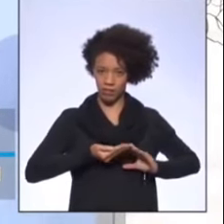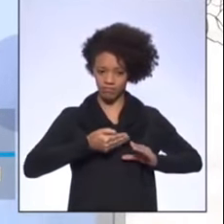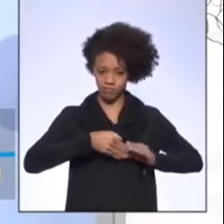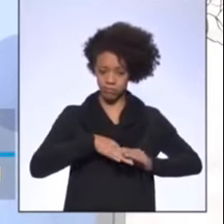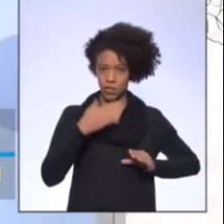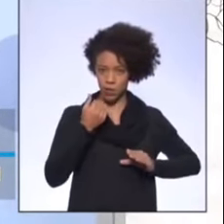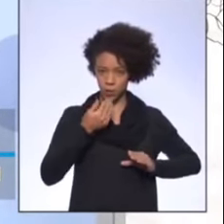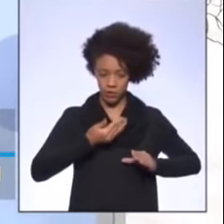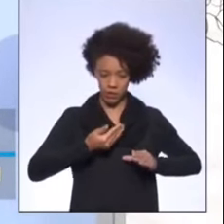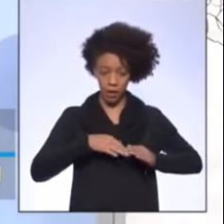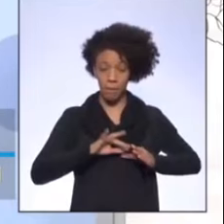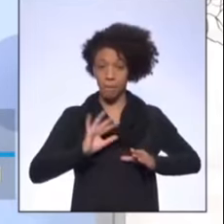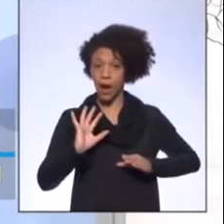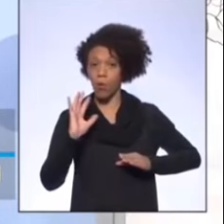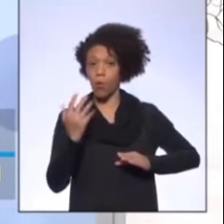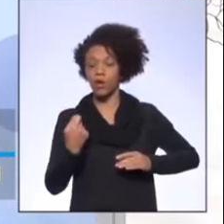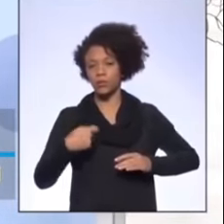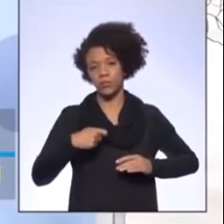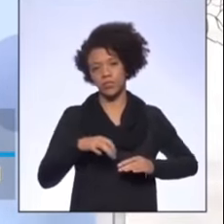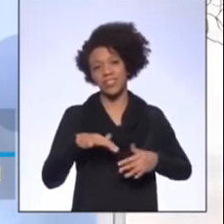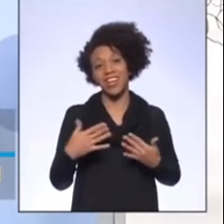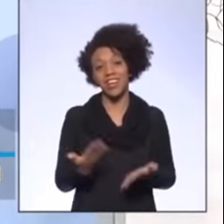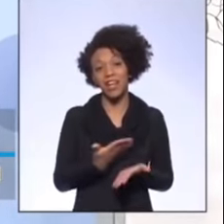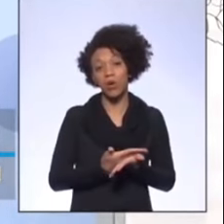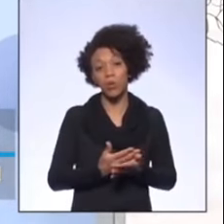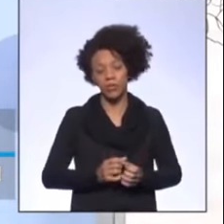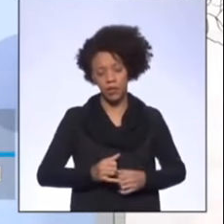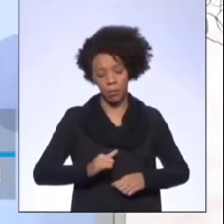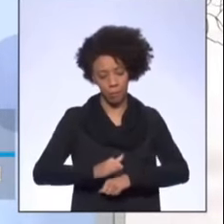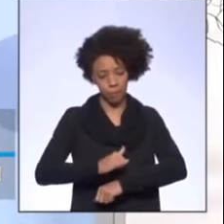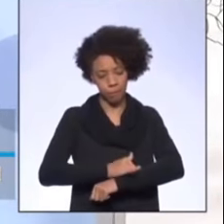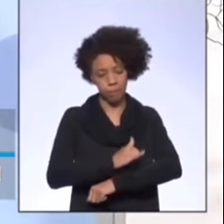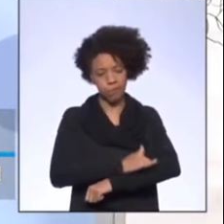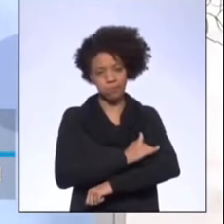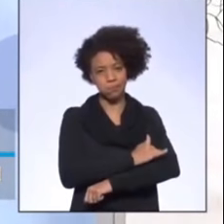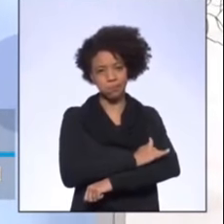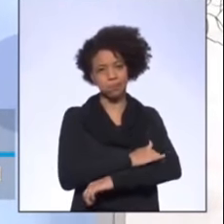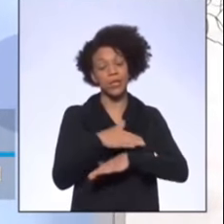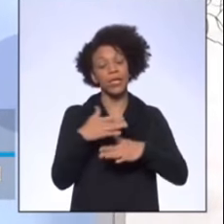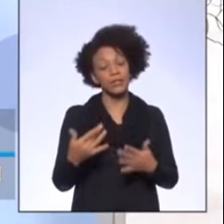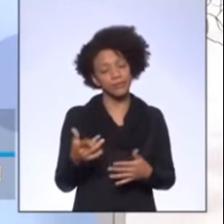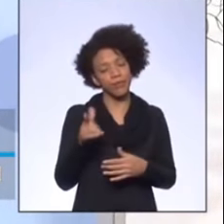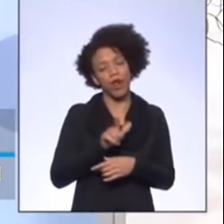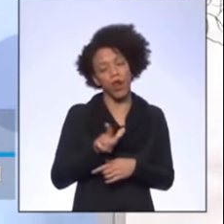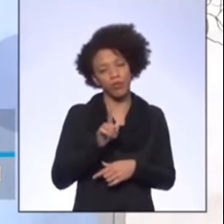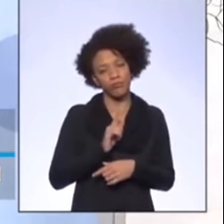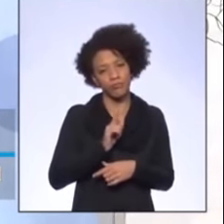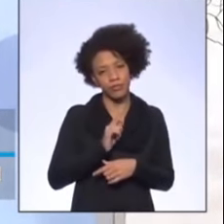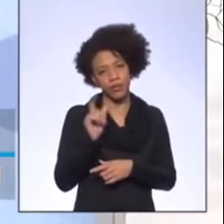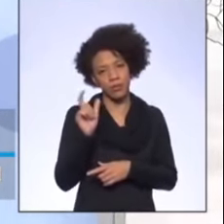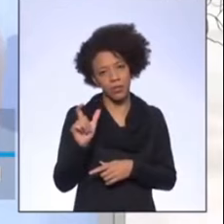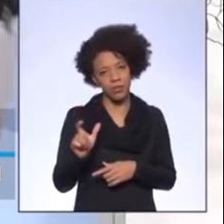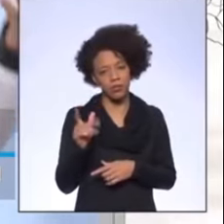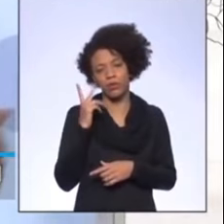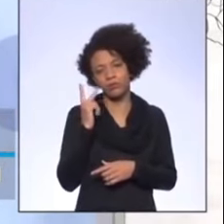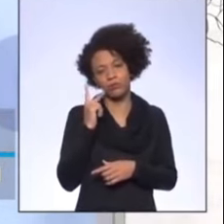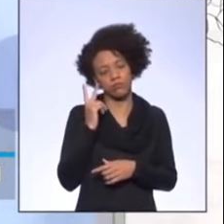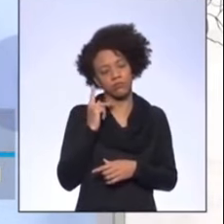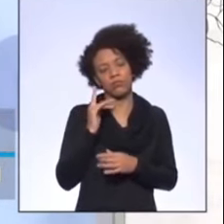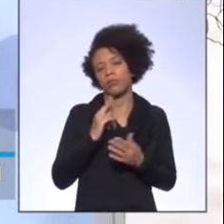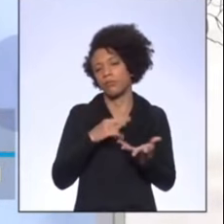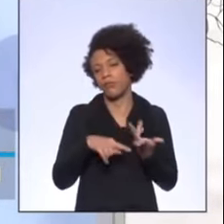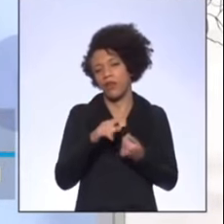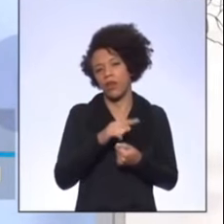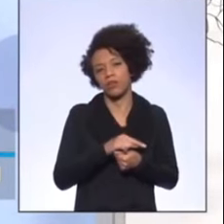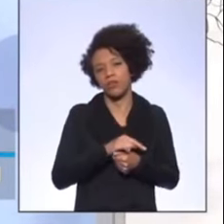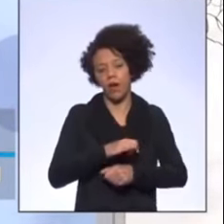armazenando para quando eu precisar. E aí eu começo a engordar. É lógico que tem gente que naturalmente, aí por N situações,